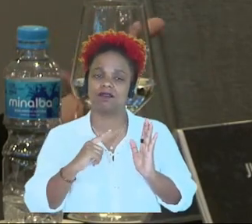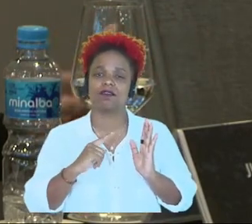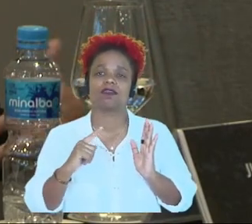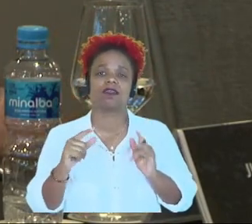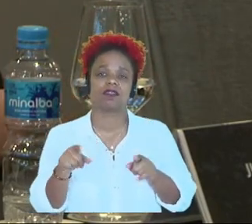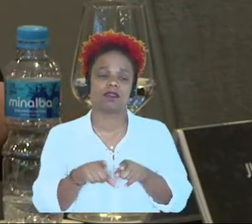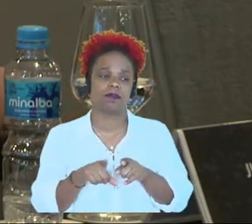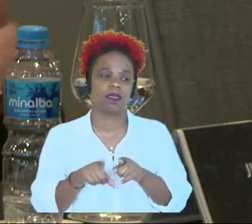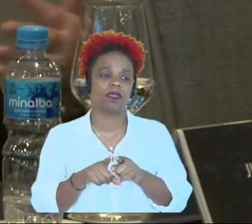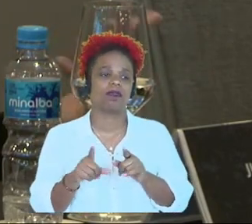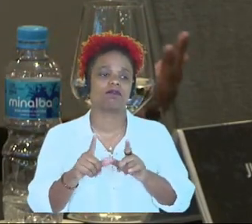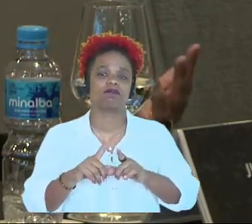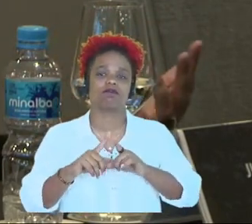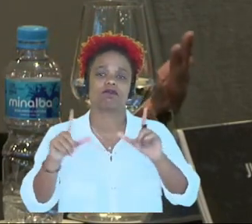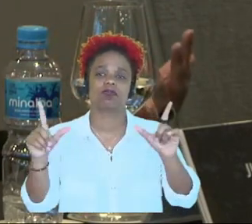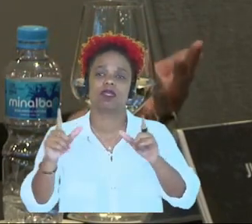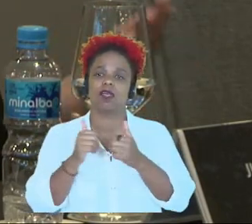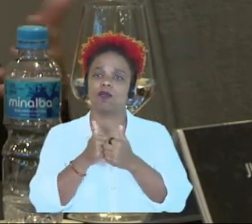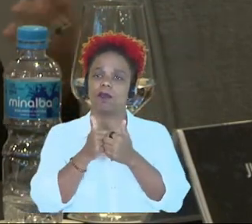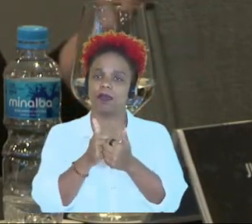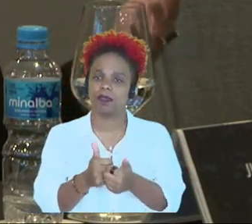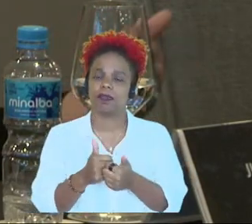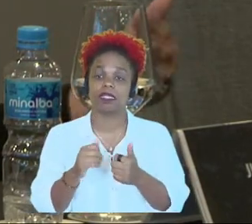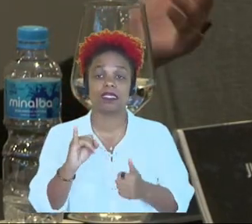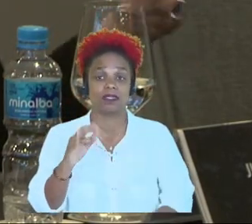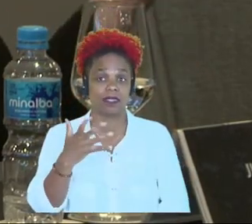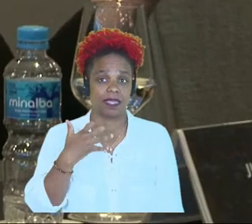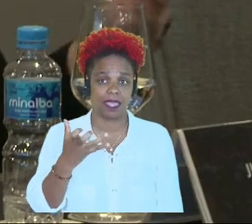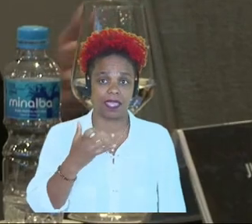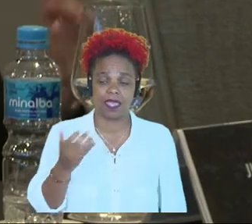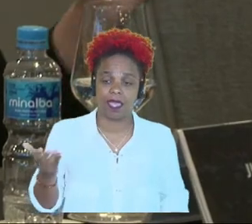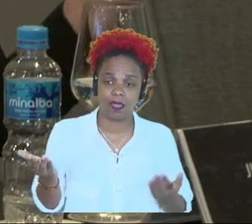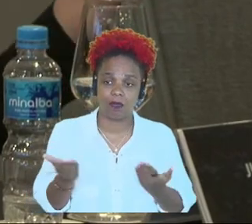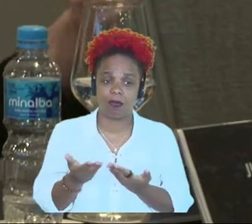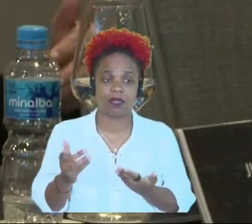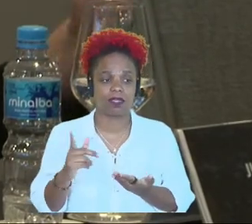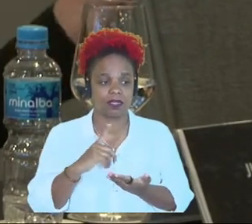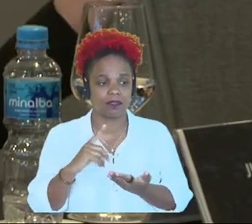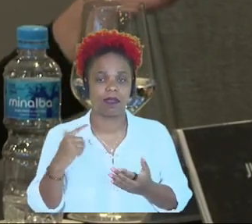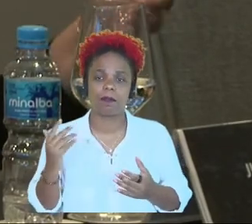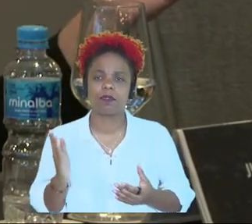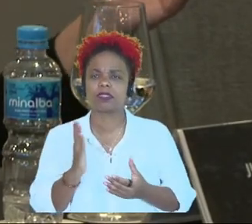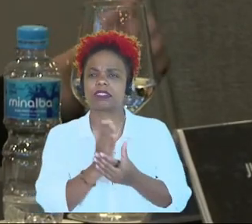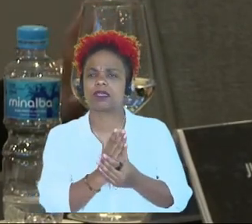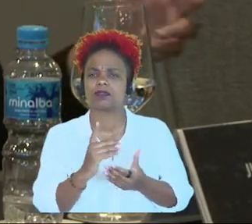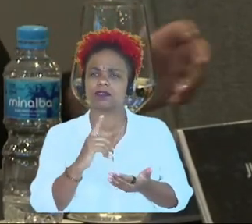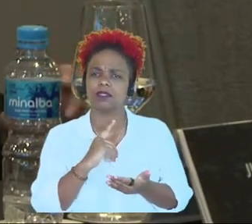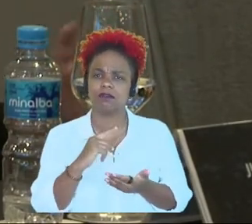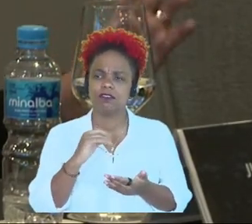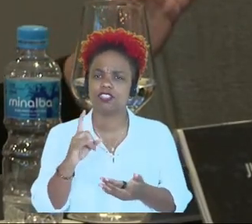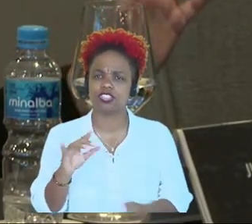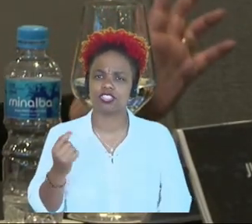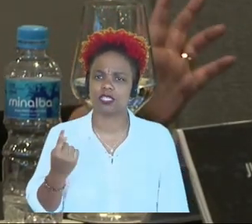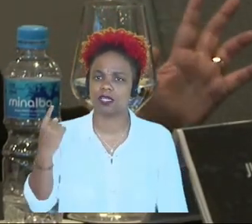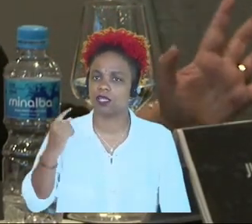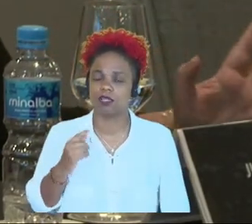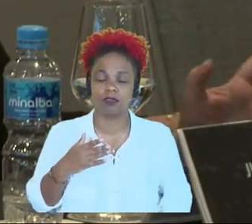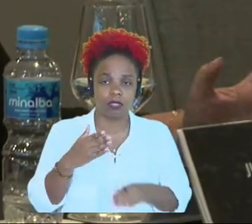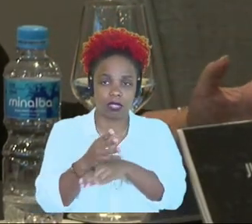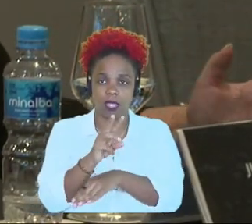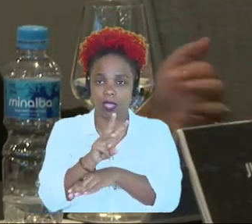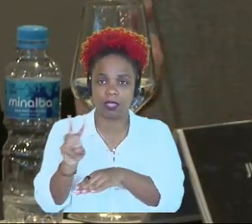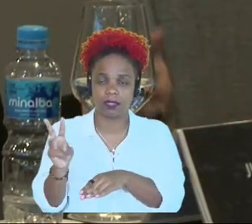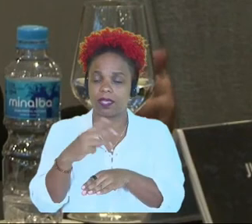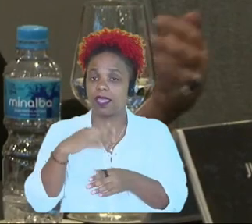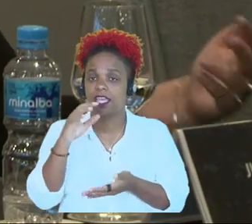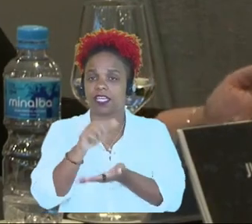da transparência, inúmeros portais de acompanhamento. Se eu quiser agora saber quantos precatórios foram expedidos nos últimos dias, eu entro num site e está lá tudo registrado.